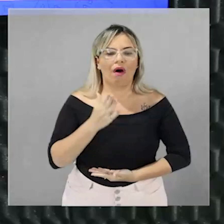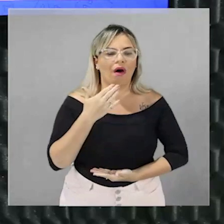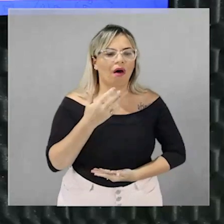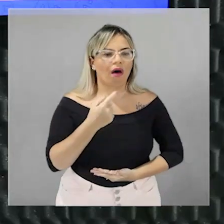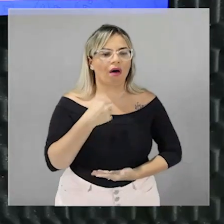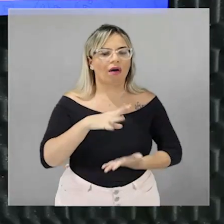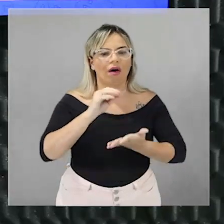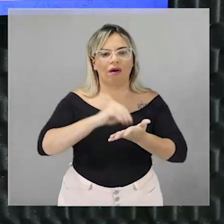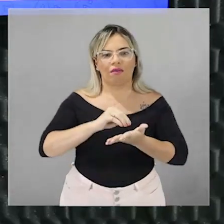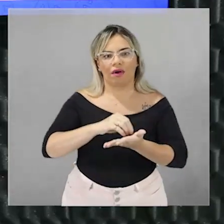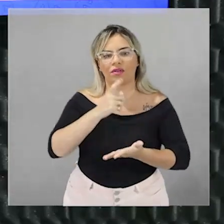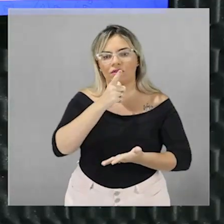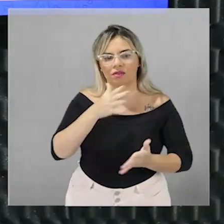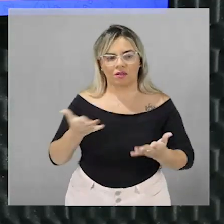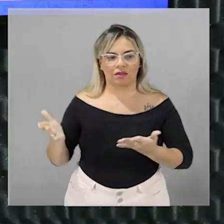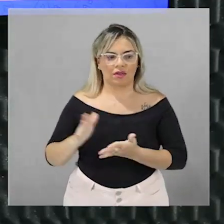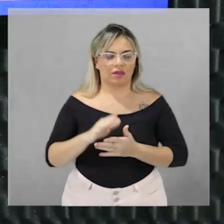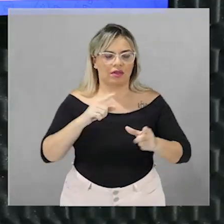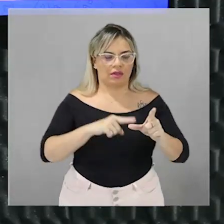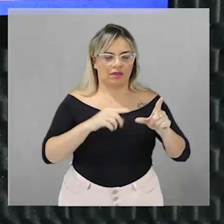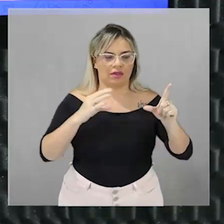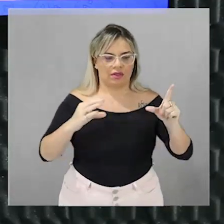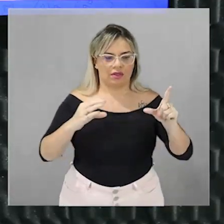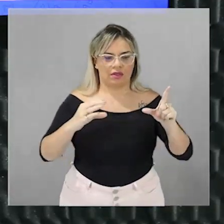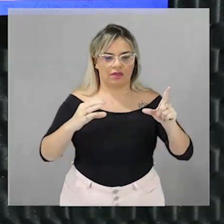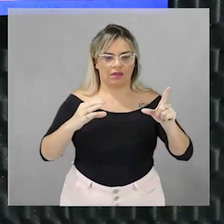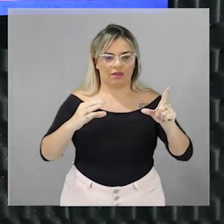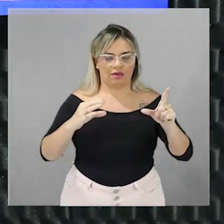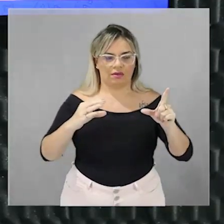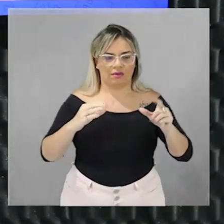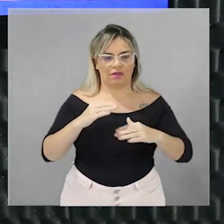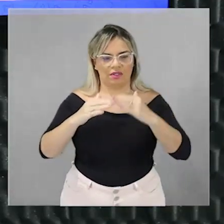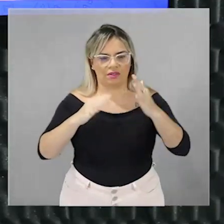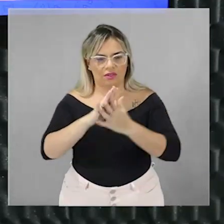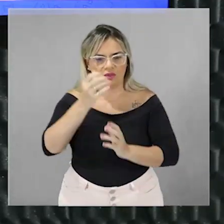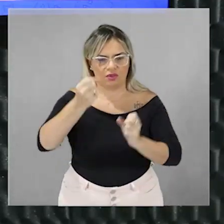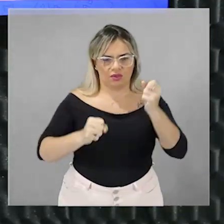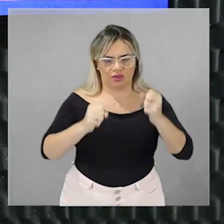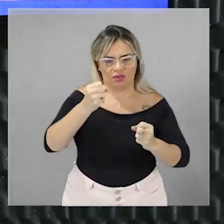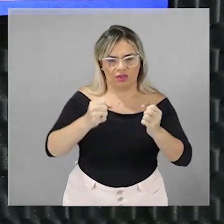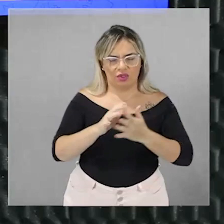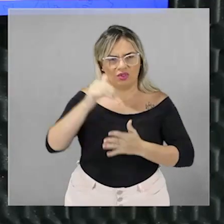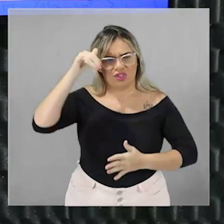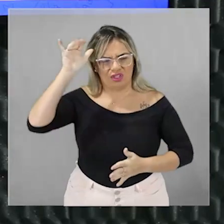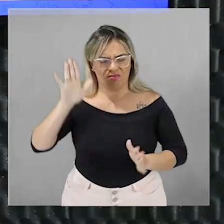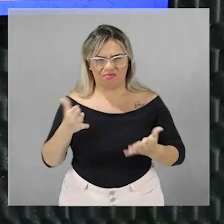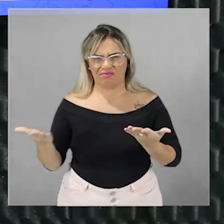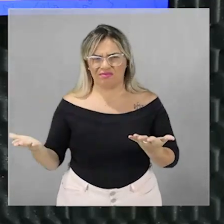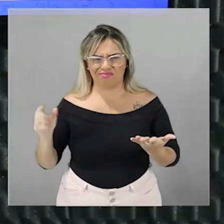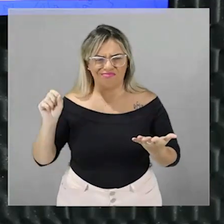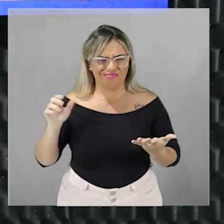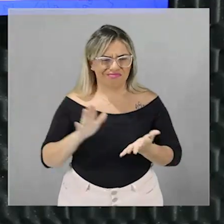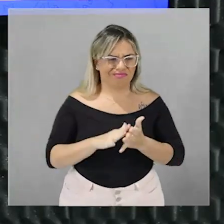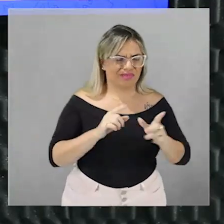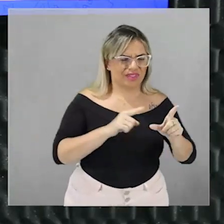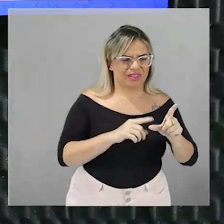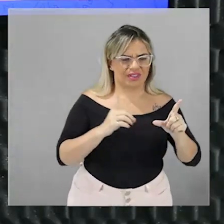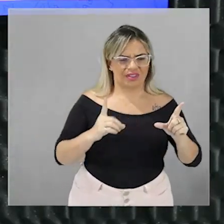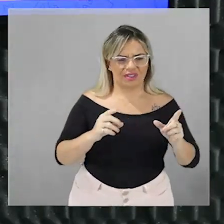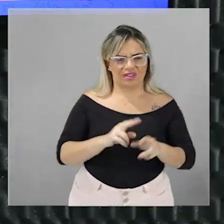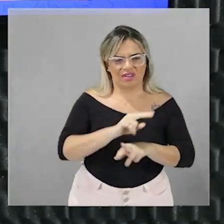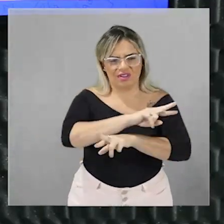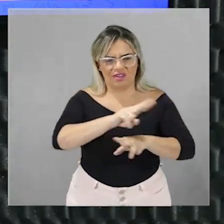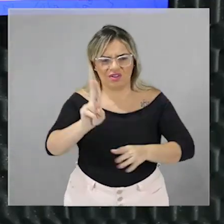processamento da industrial e da pecuária. Será que isso seria a prioridade? A letra D, múltiplos usos e a depuração de efluentes, o